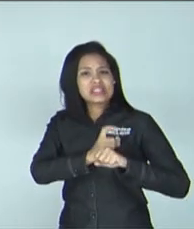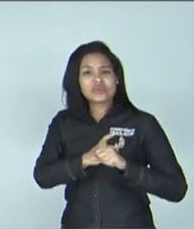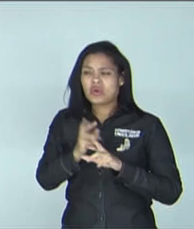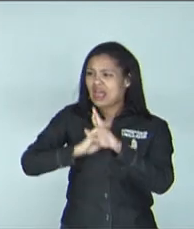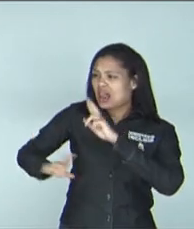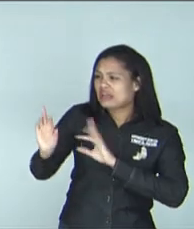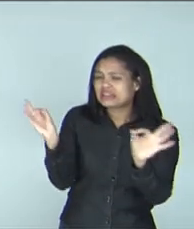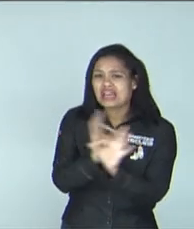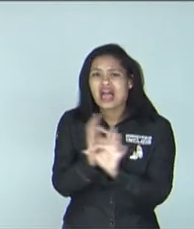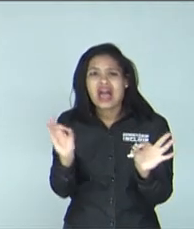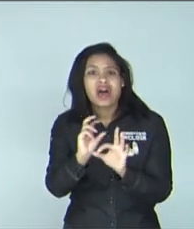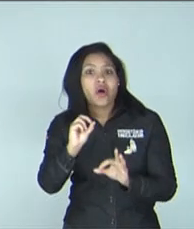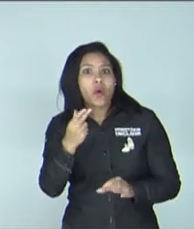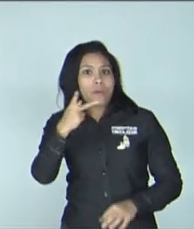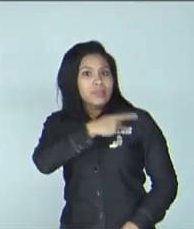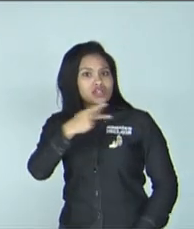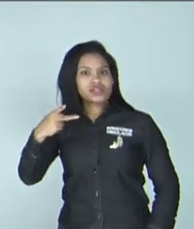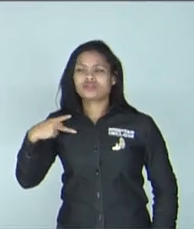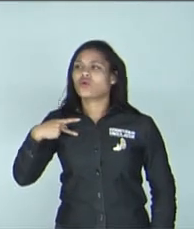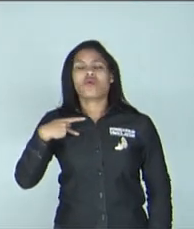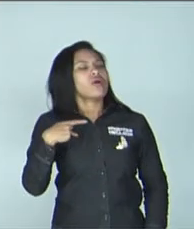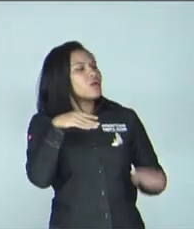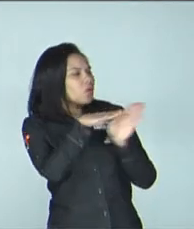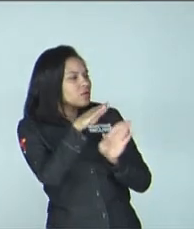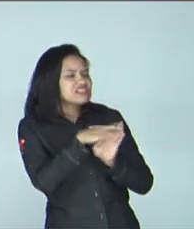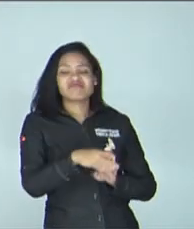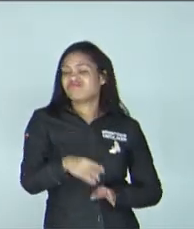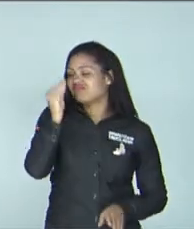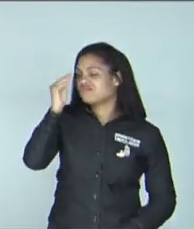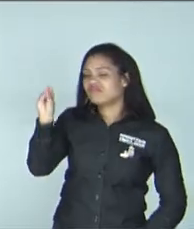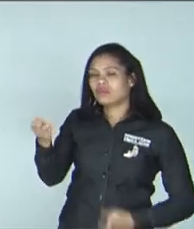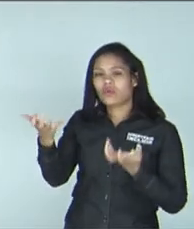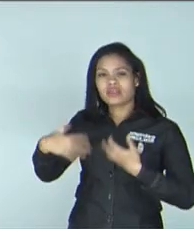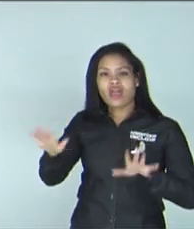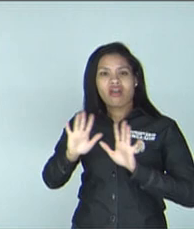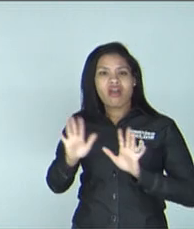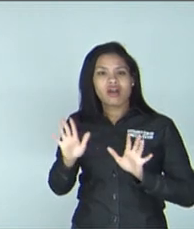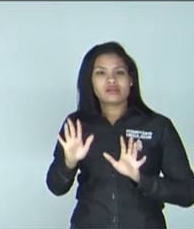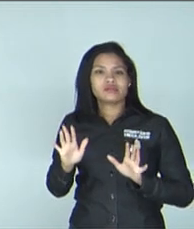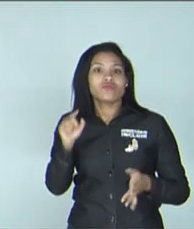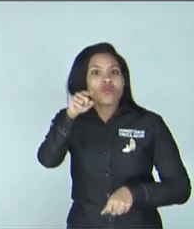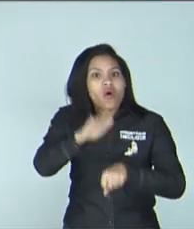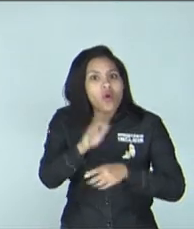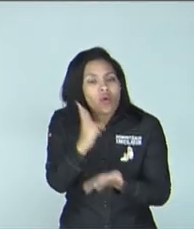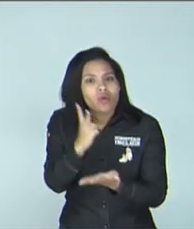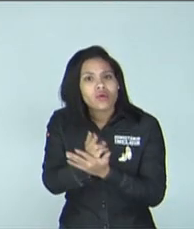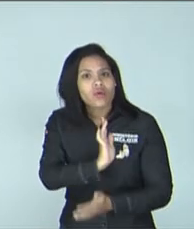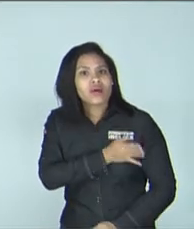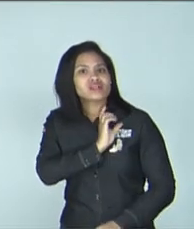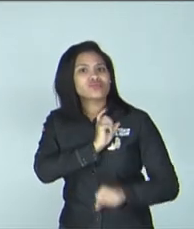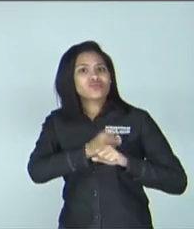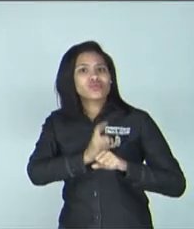pessoas mais velhas ouvir a voz dos seus pastores ouvi a voz as pessoas que têm influência na sua vida você continua com coração duro para ajudar